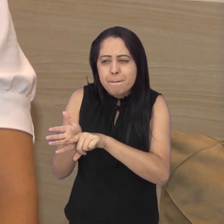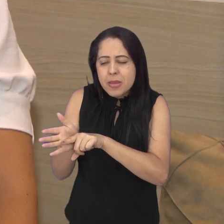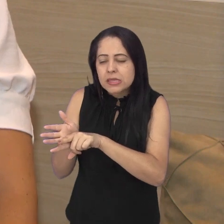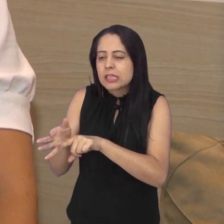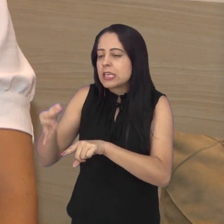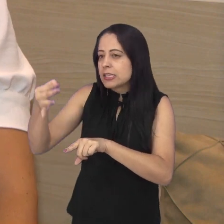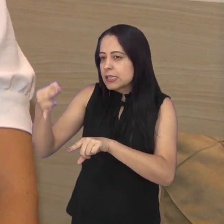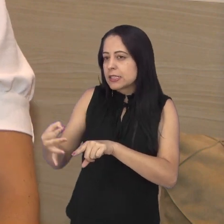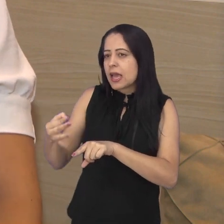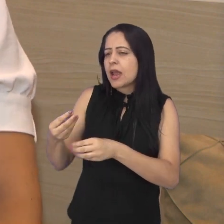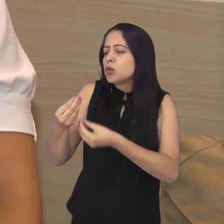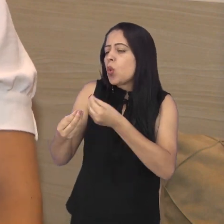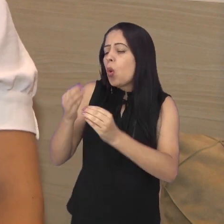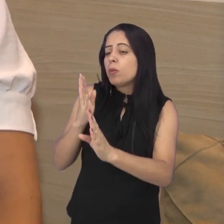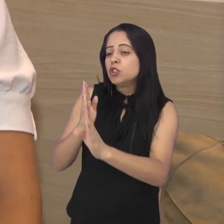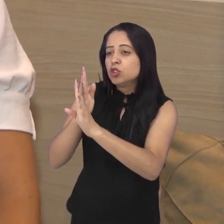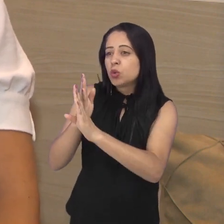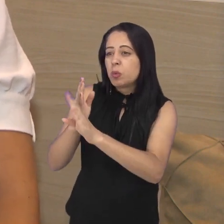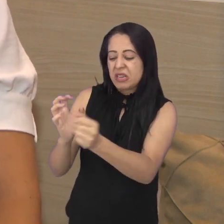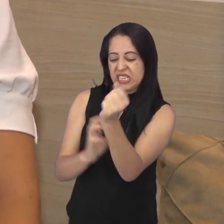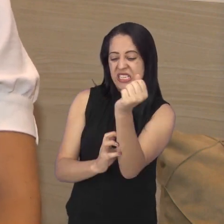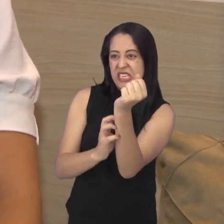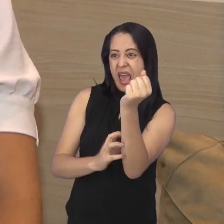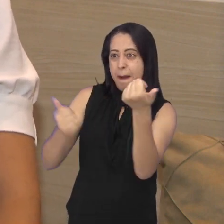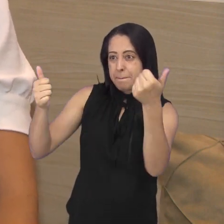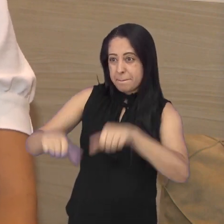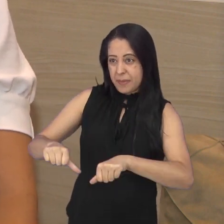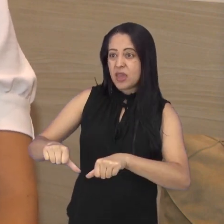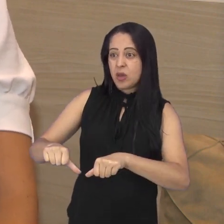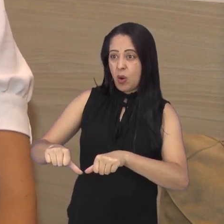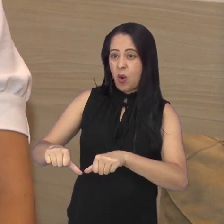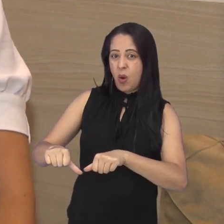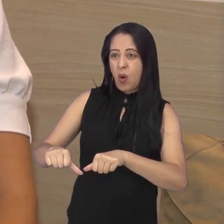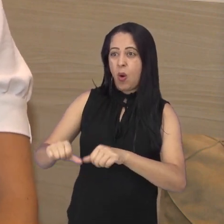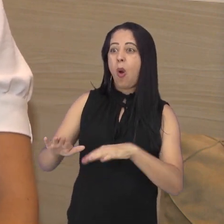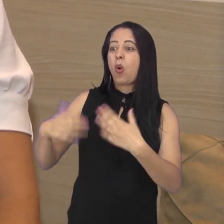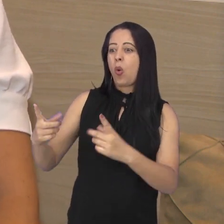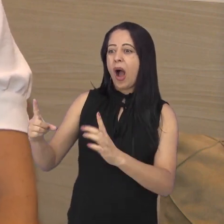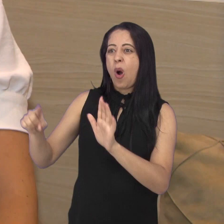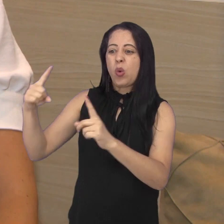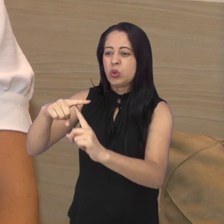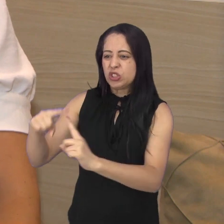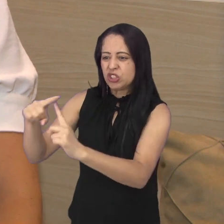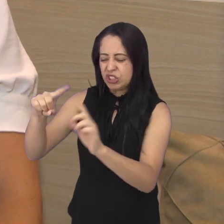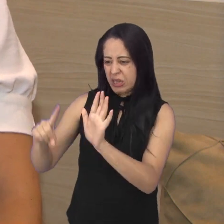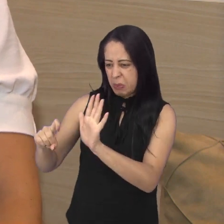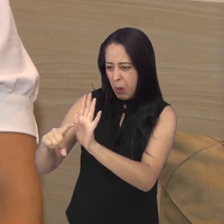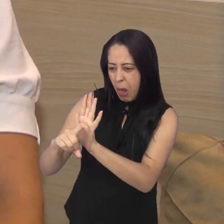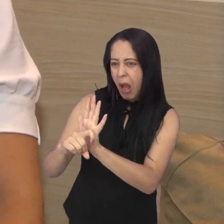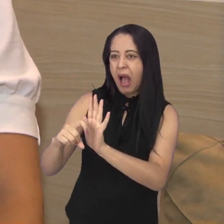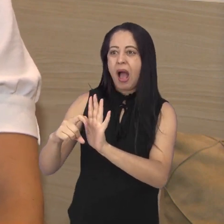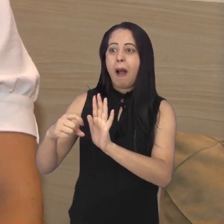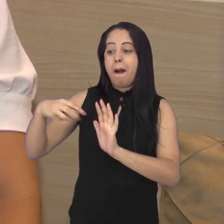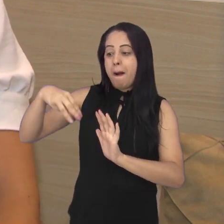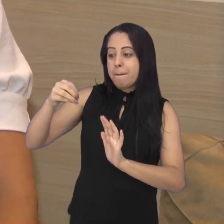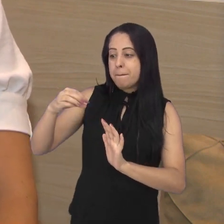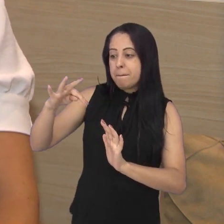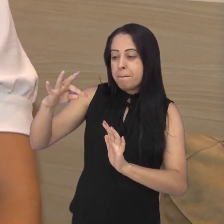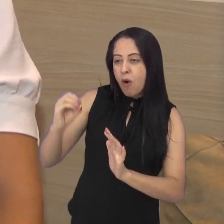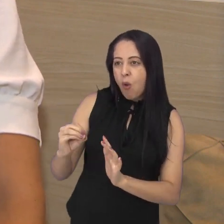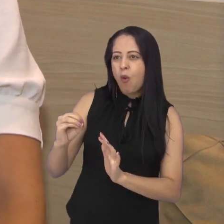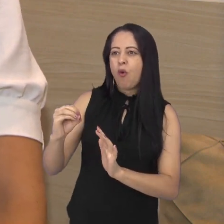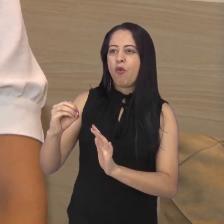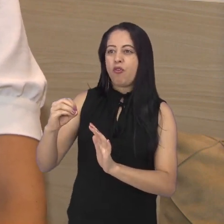gente descobrir quais são os piores vilões, né, das alergias. O meu foi mofo, poeira,